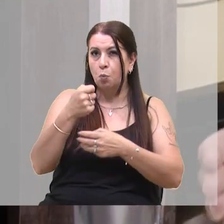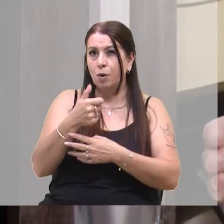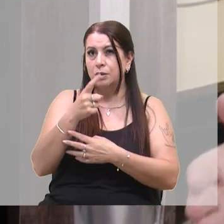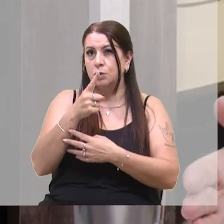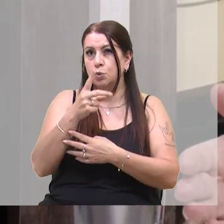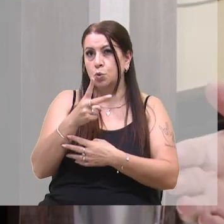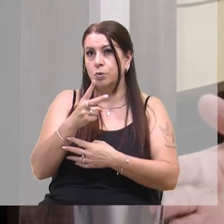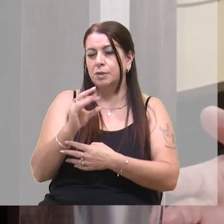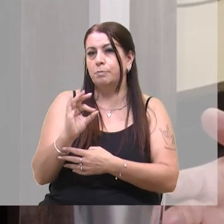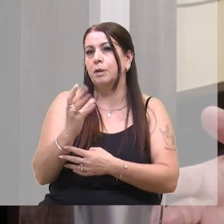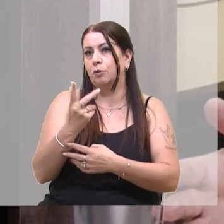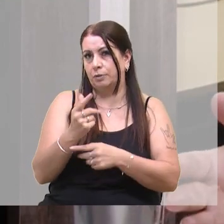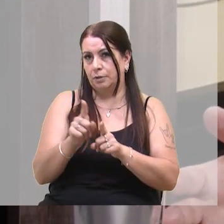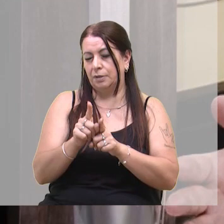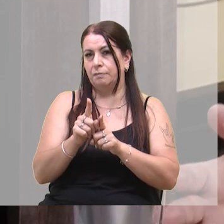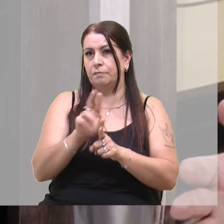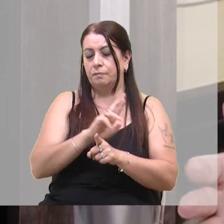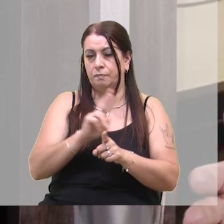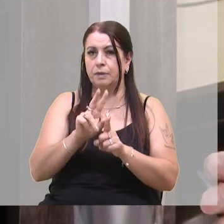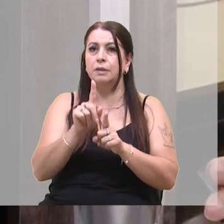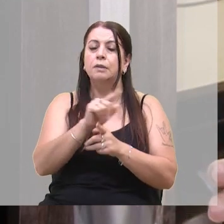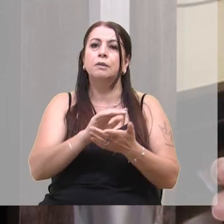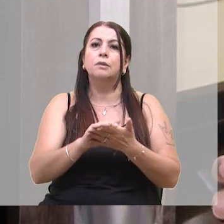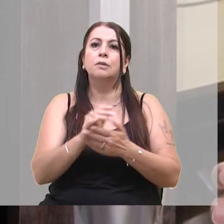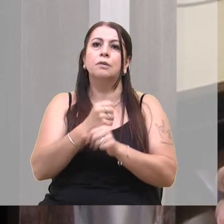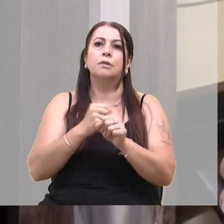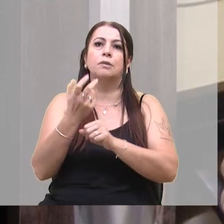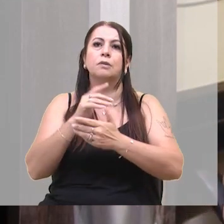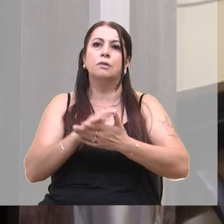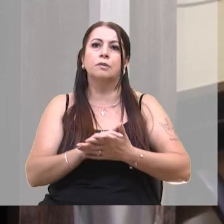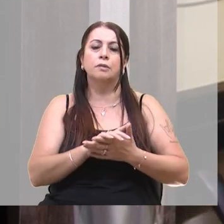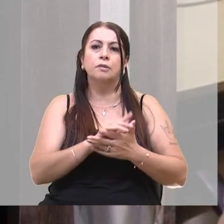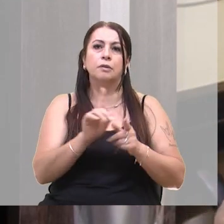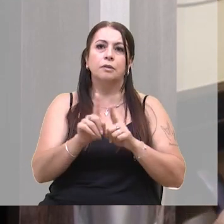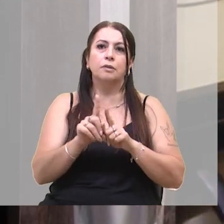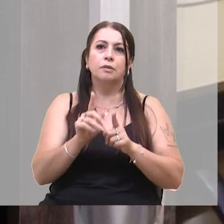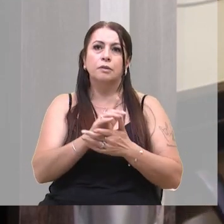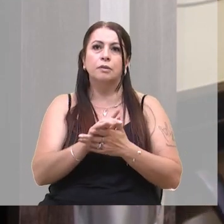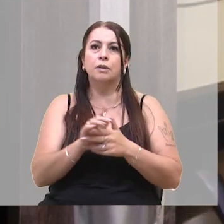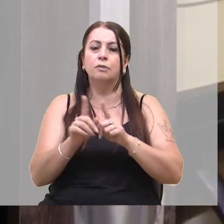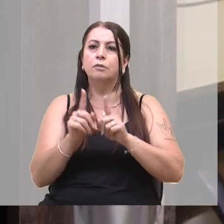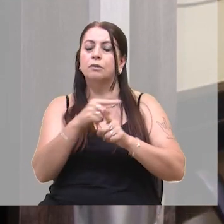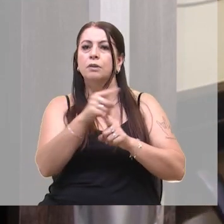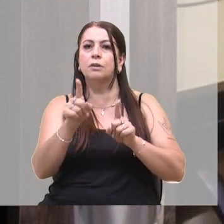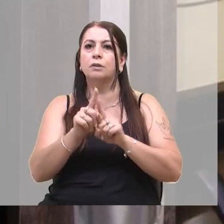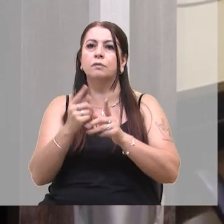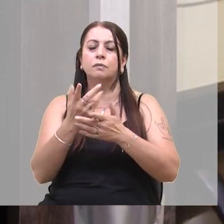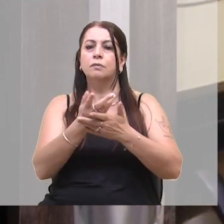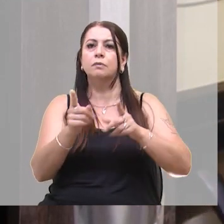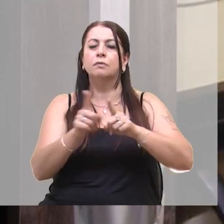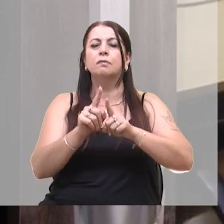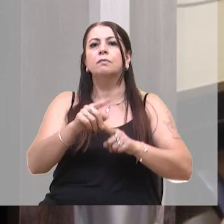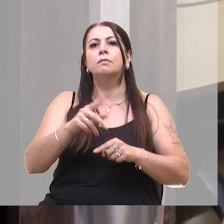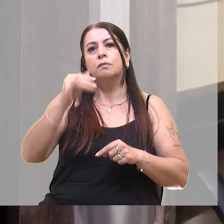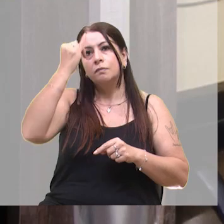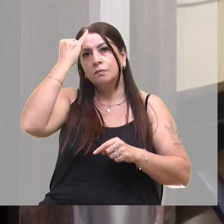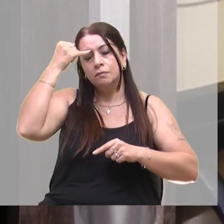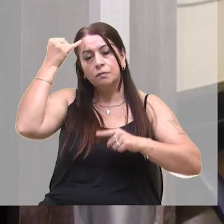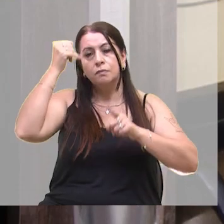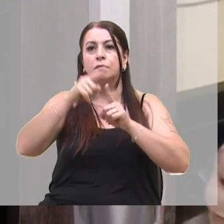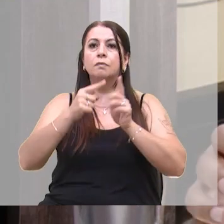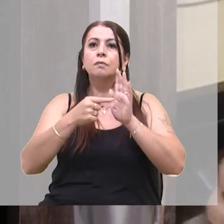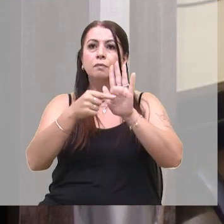diretora. Foram devolvidos quase 12 milhões de reais ano passado. Então,